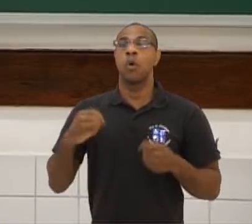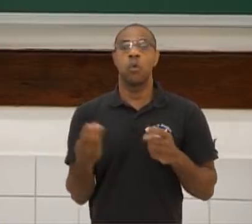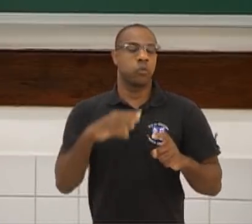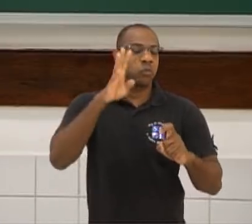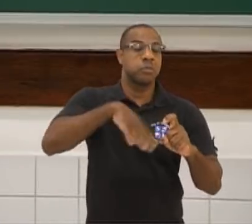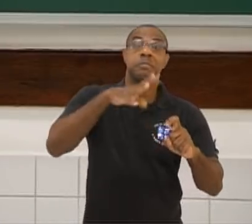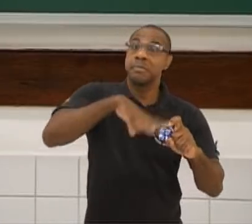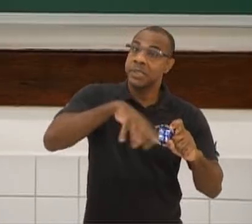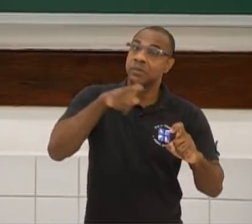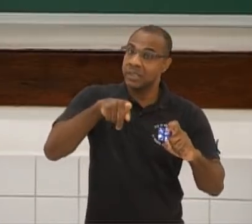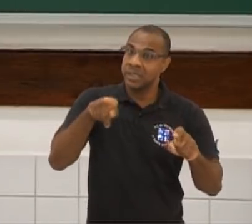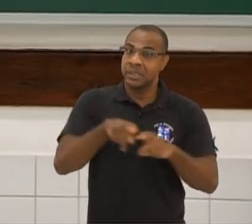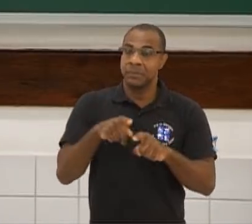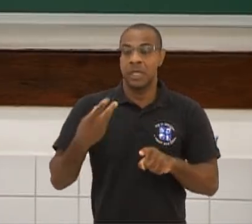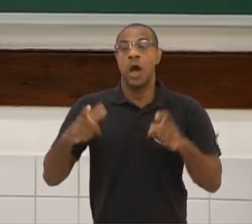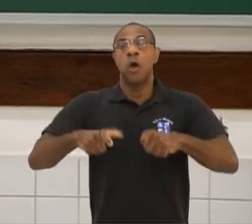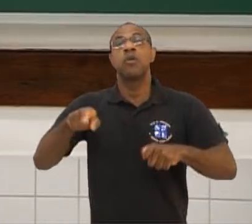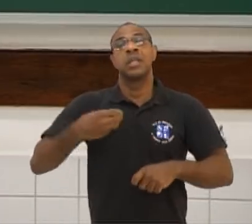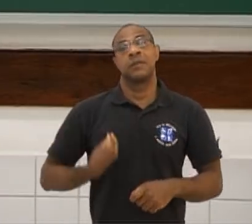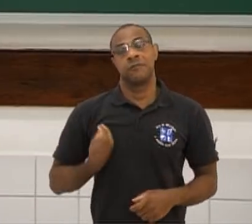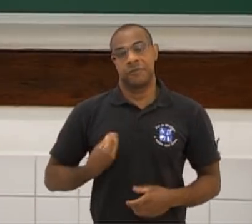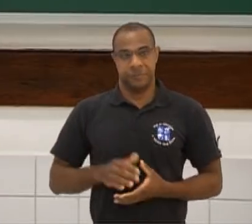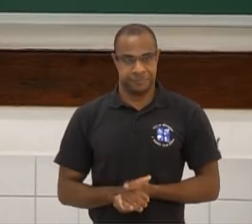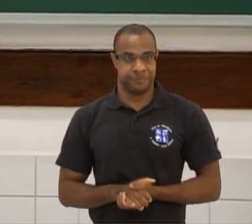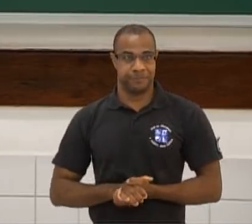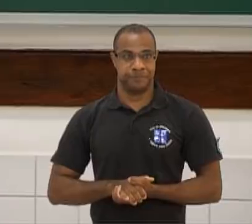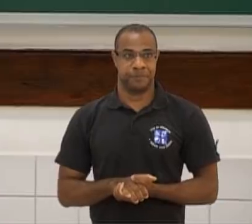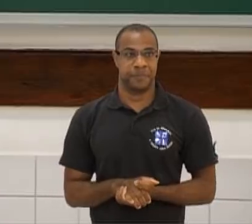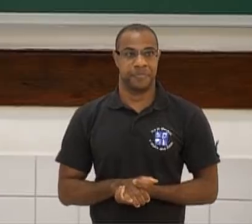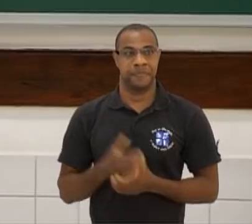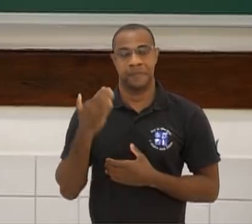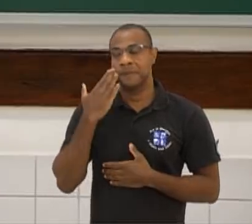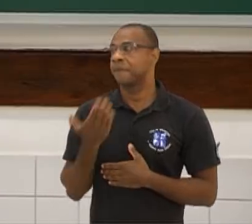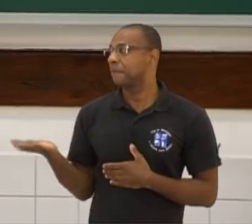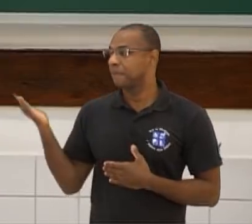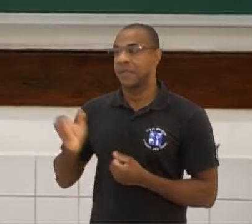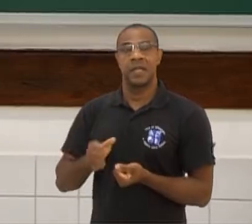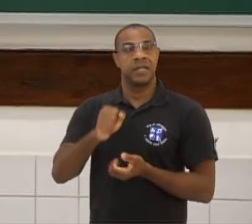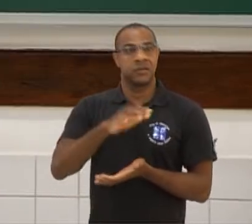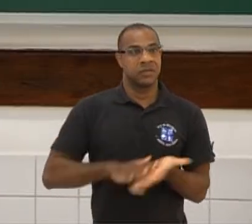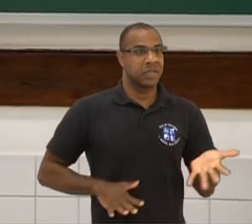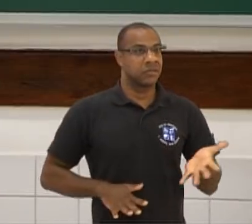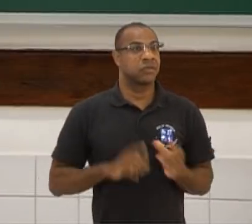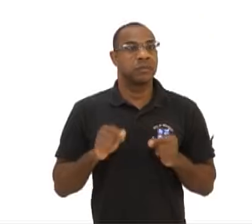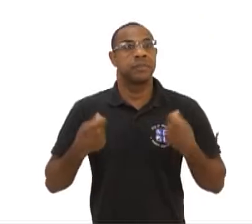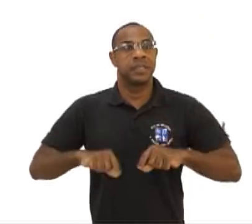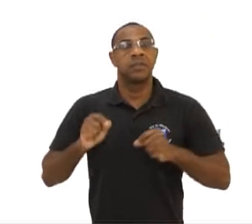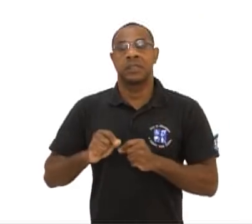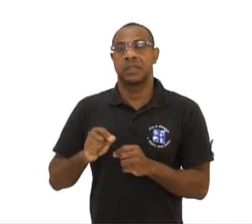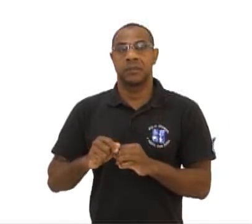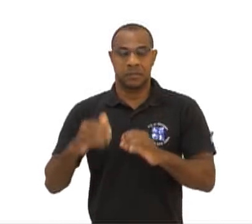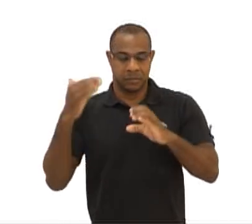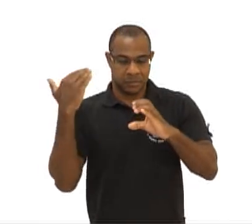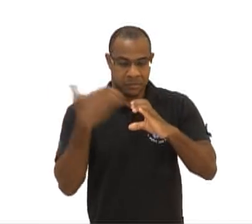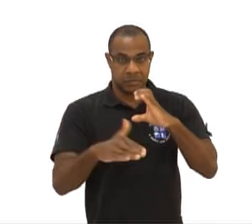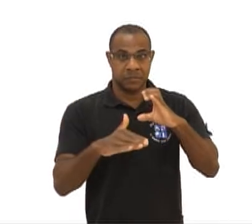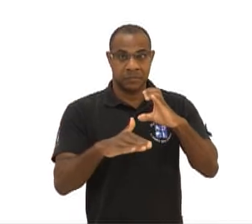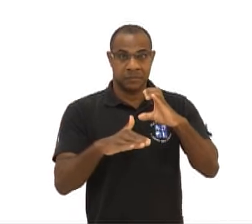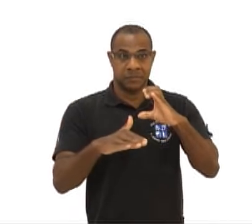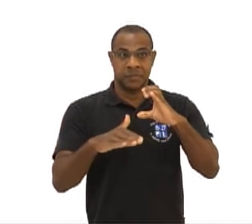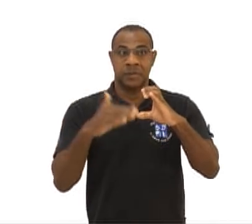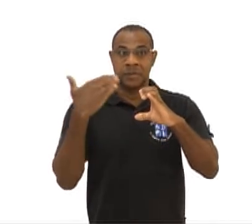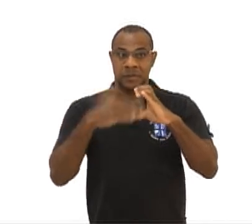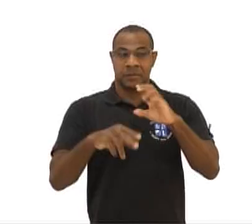região onde você realmente vive, né? Então, essa atividade ela deve ser mandada para nós